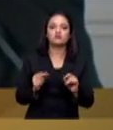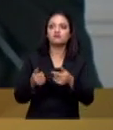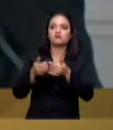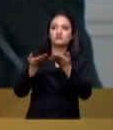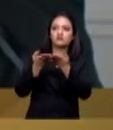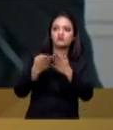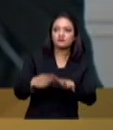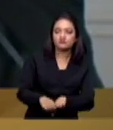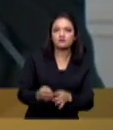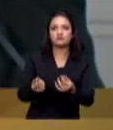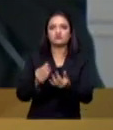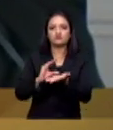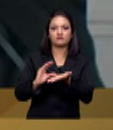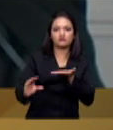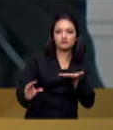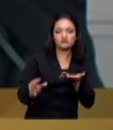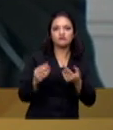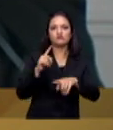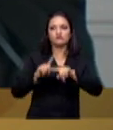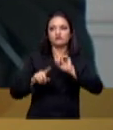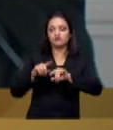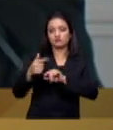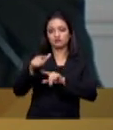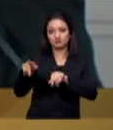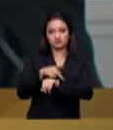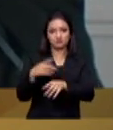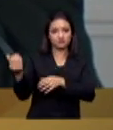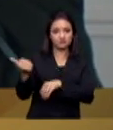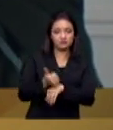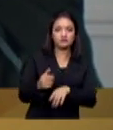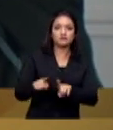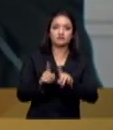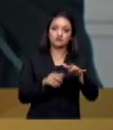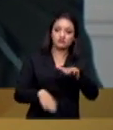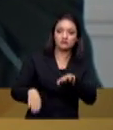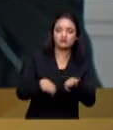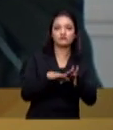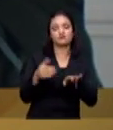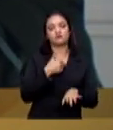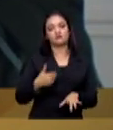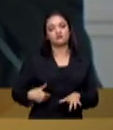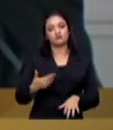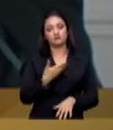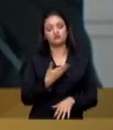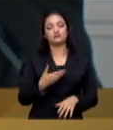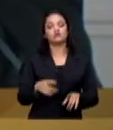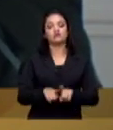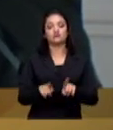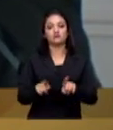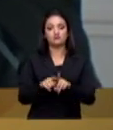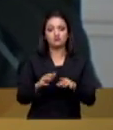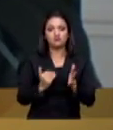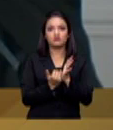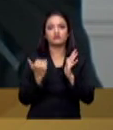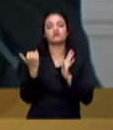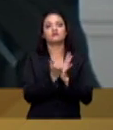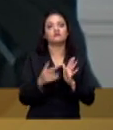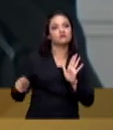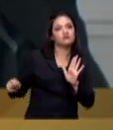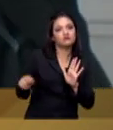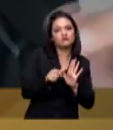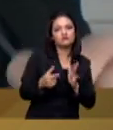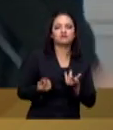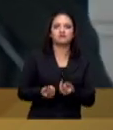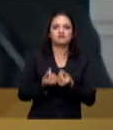bens provenientes do exterior, a reclassificação e equiparação de servidores públicos e a concessão de aumento ou extensão de vantagens ou pagamento de qualquer